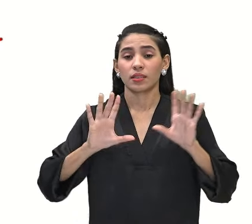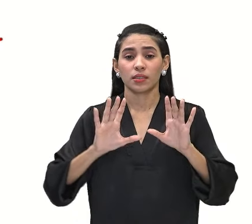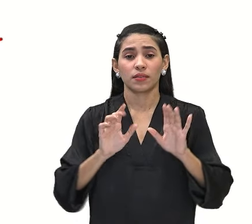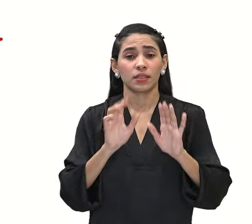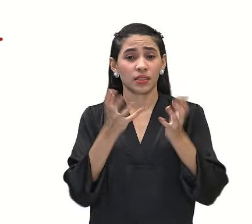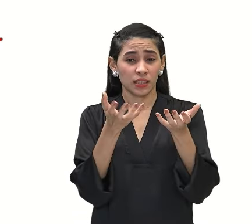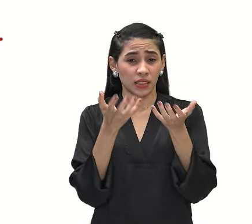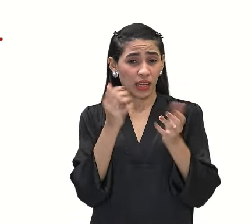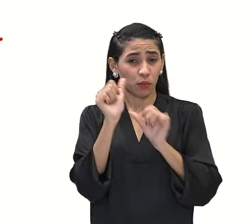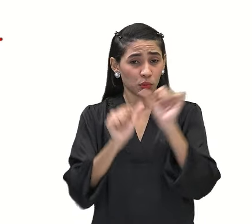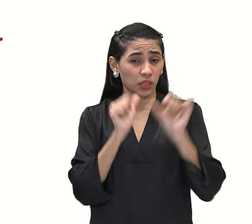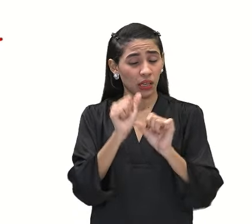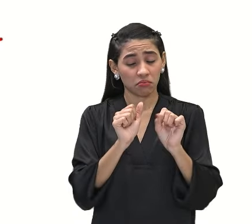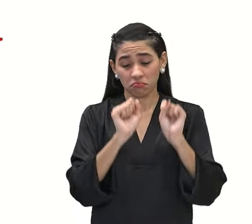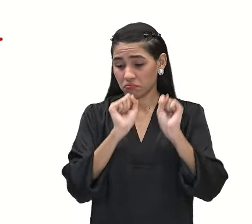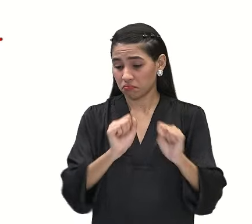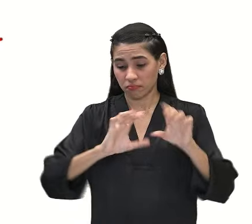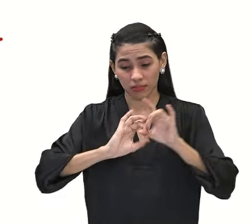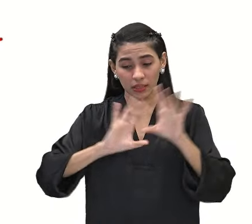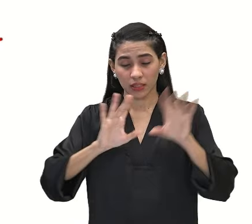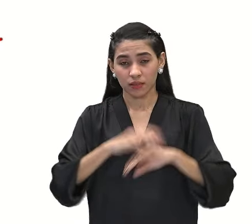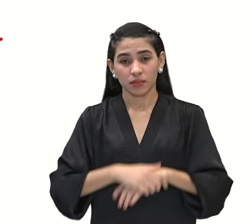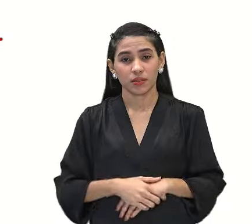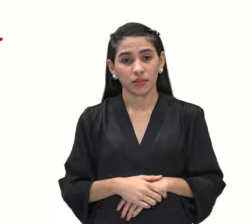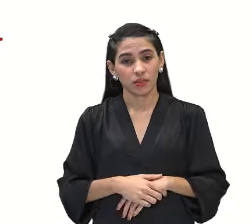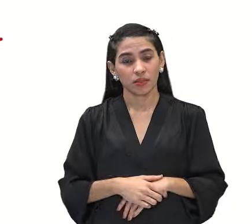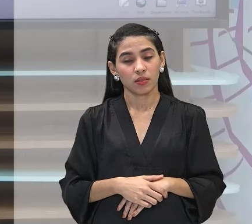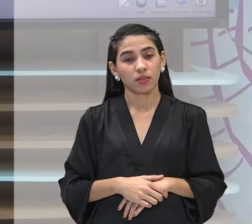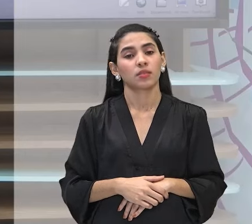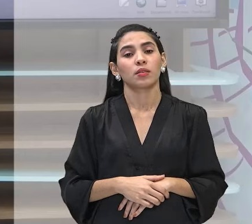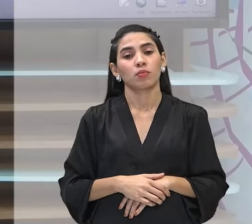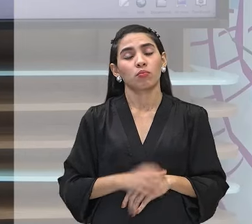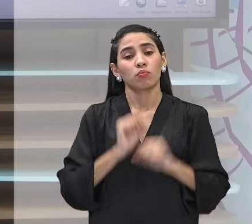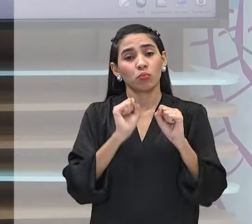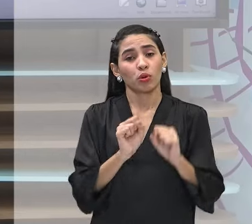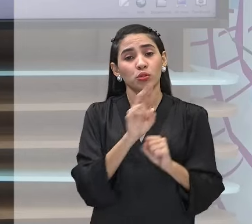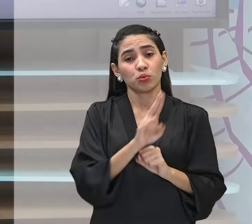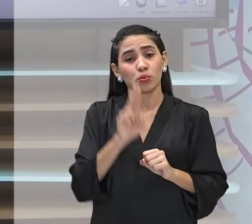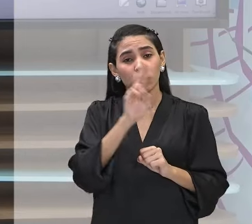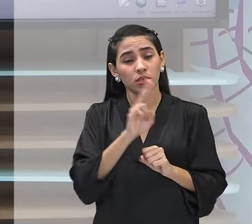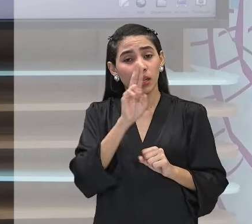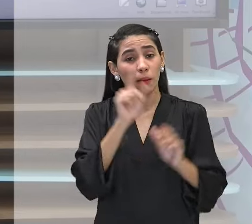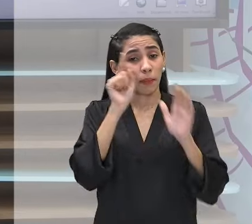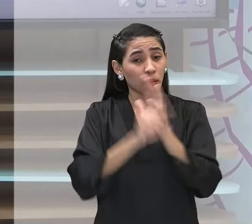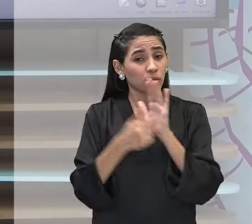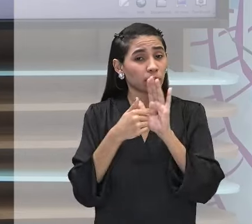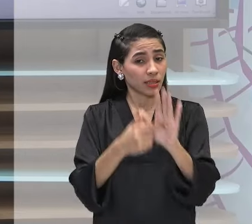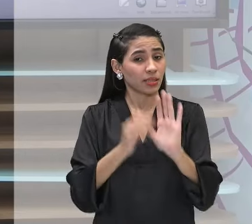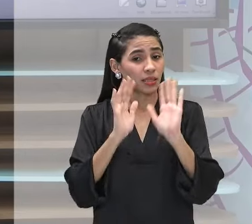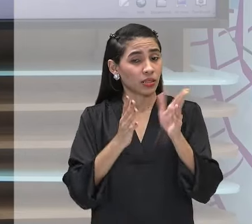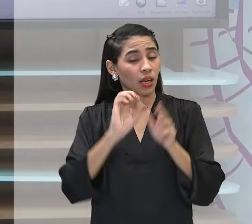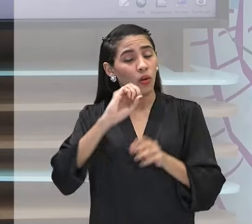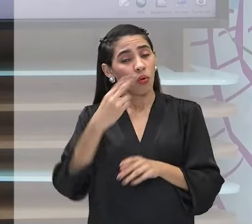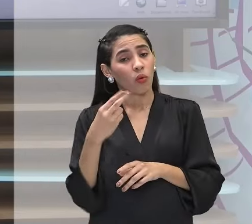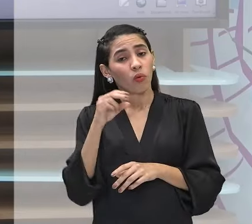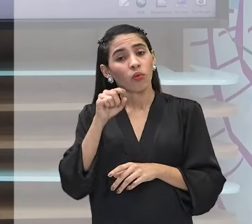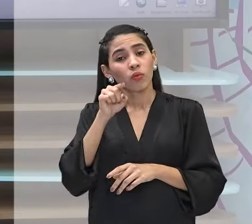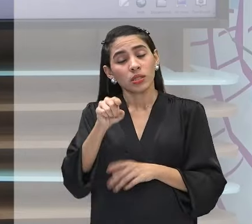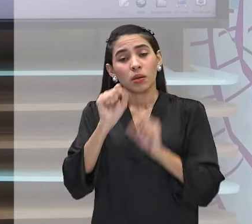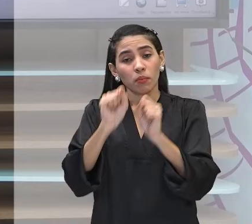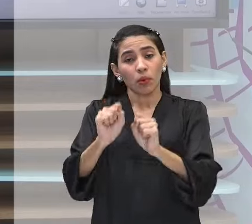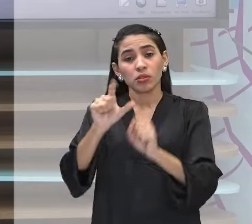mexer mexe aí utiliza ou que o problema tá tá te dizendo para você utilizar ou você pode